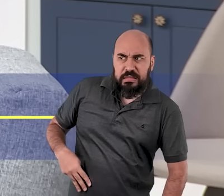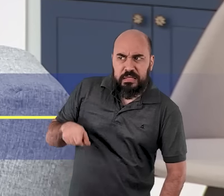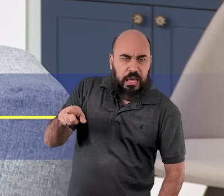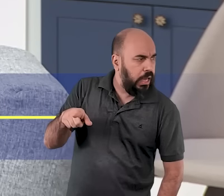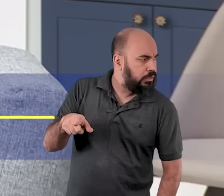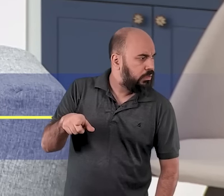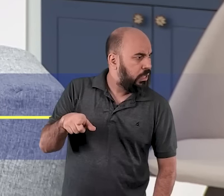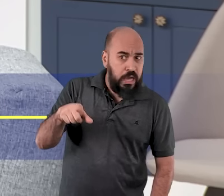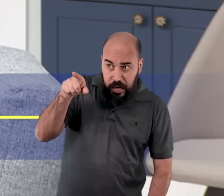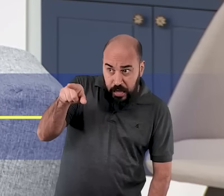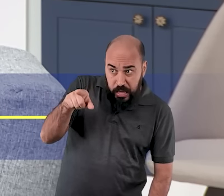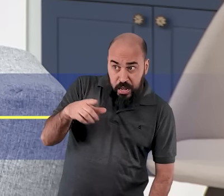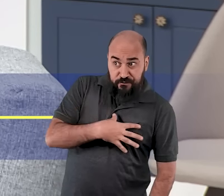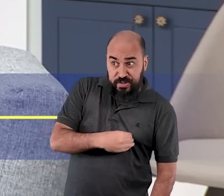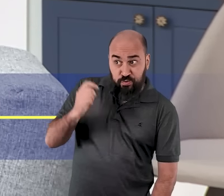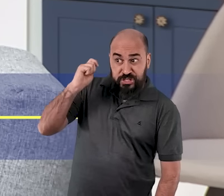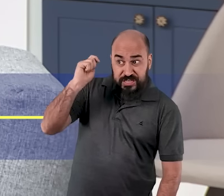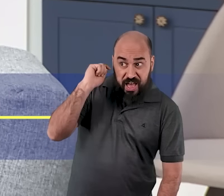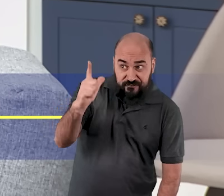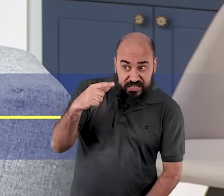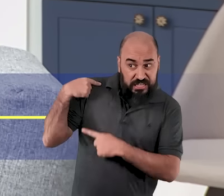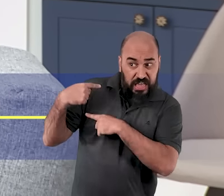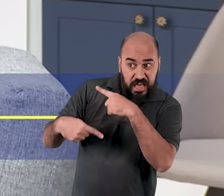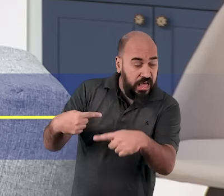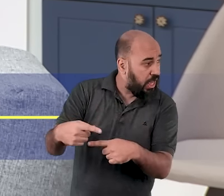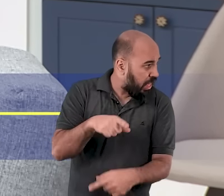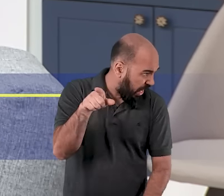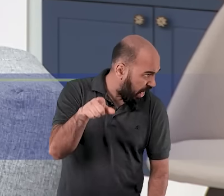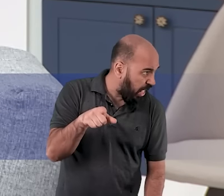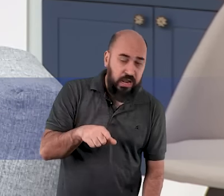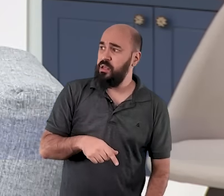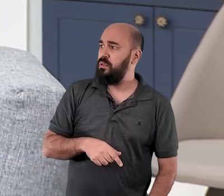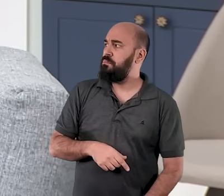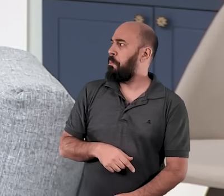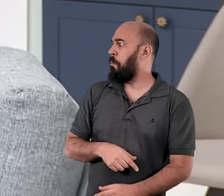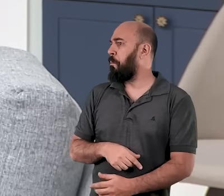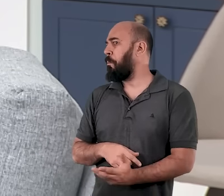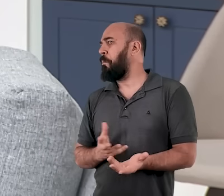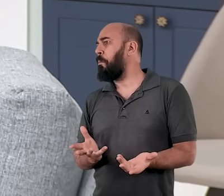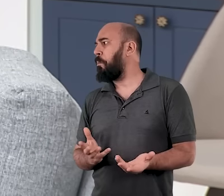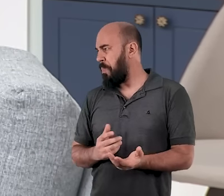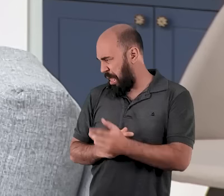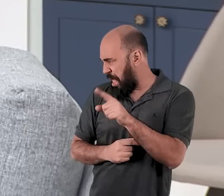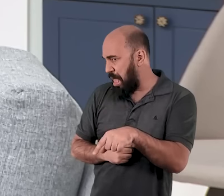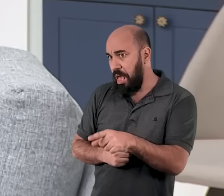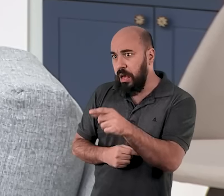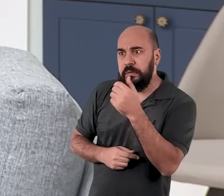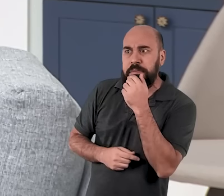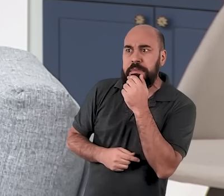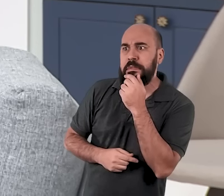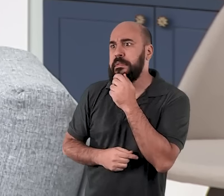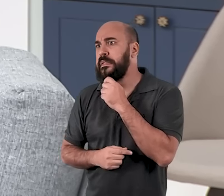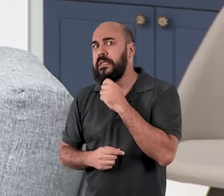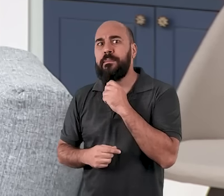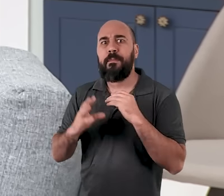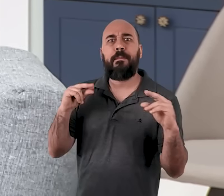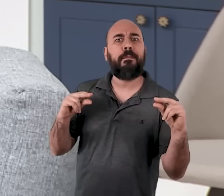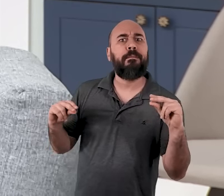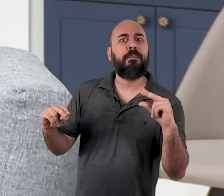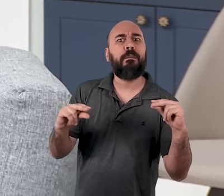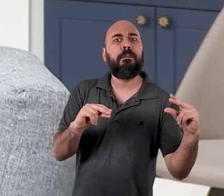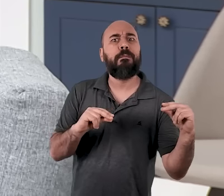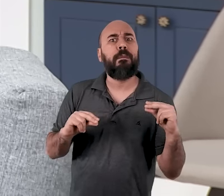prometido? O coração das pessoas se enche de esperança quando eles veem um milagre realizado por Cristo? Mas veja aqui